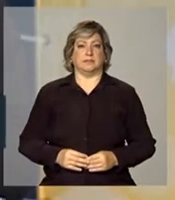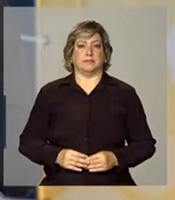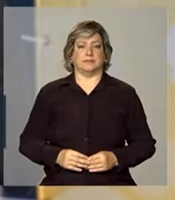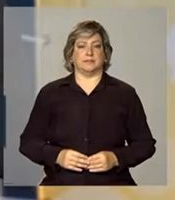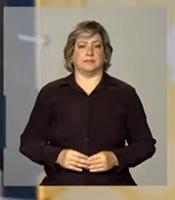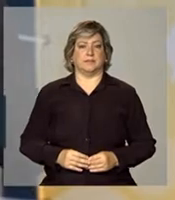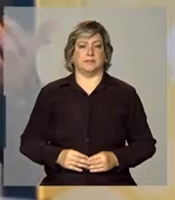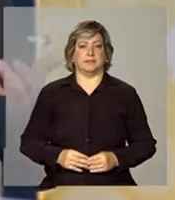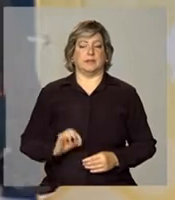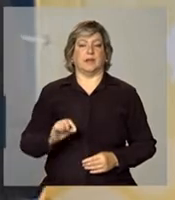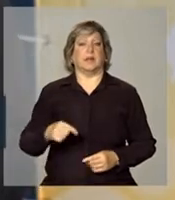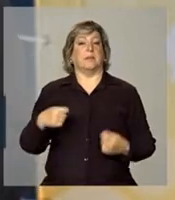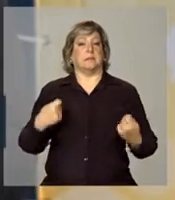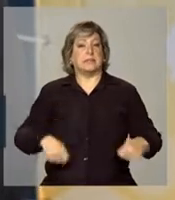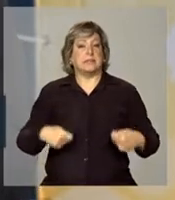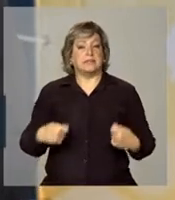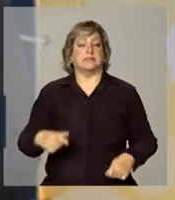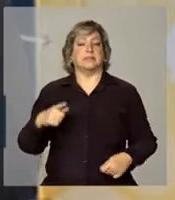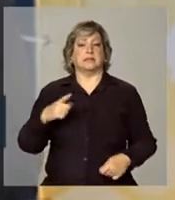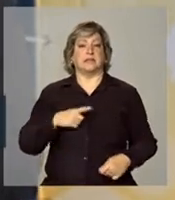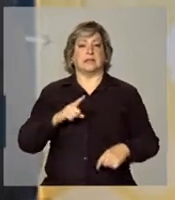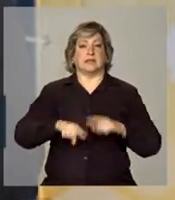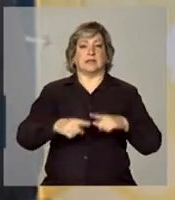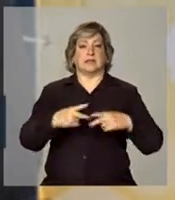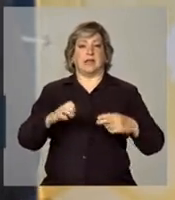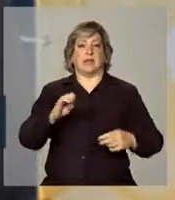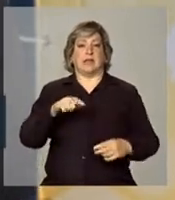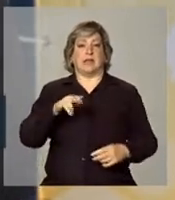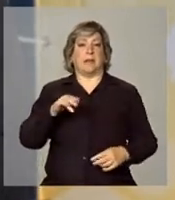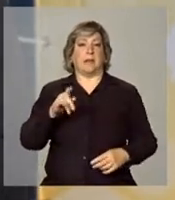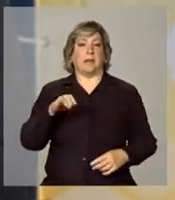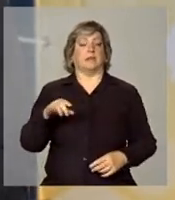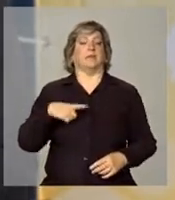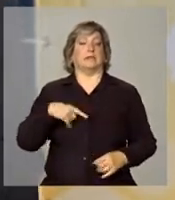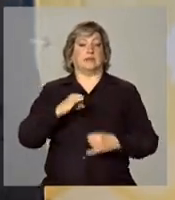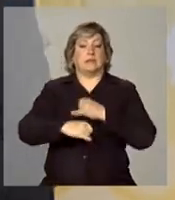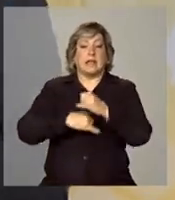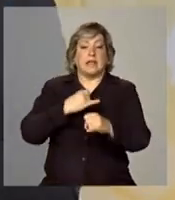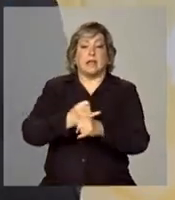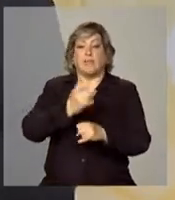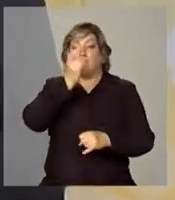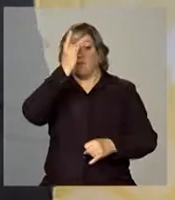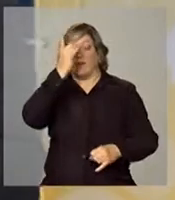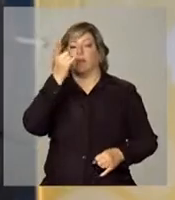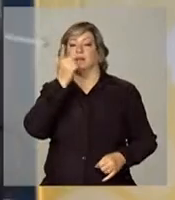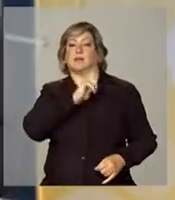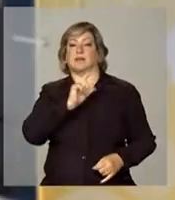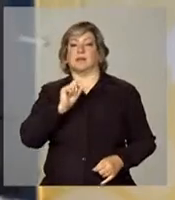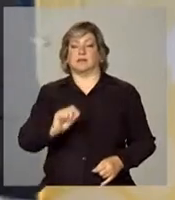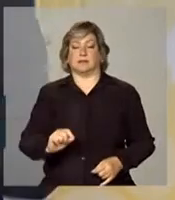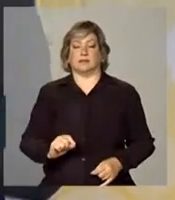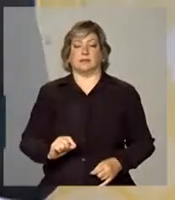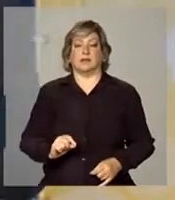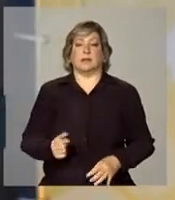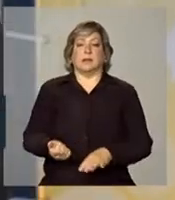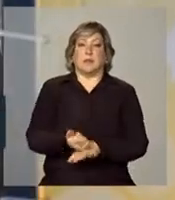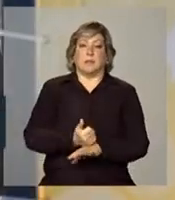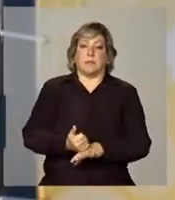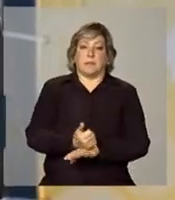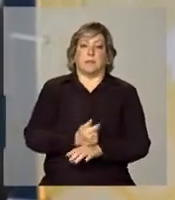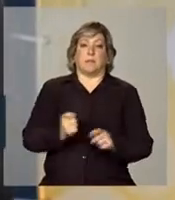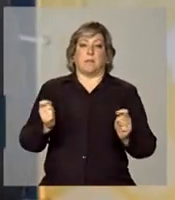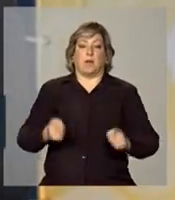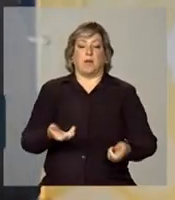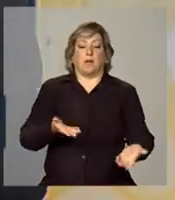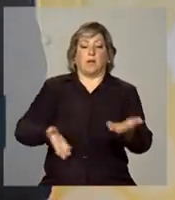um equipamentos, redes de acesso, internet, facilidades de internet que possibilitam melhorar a qualidade